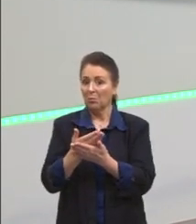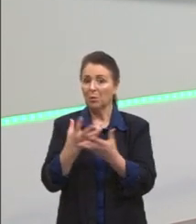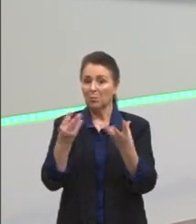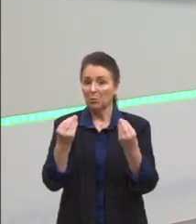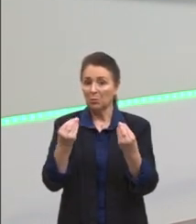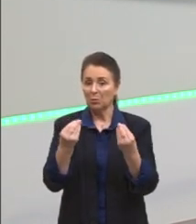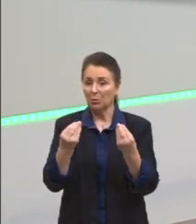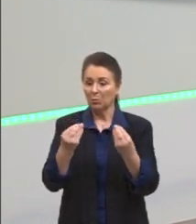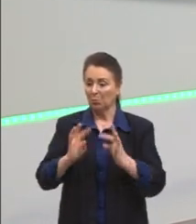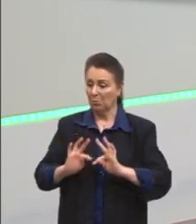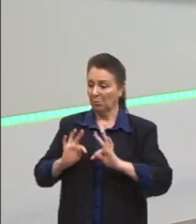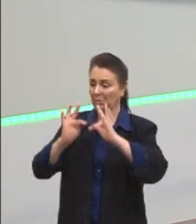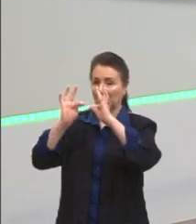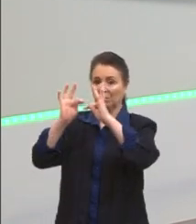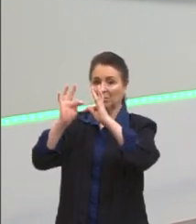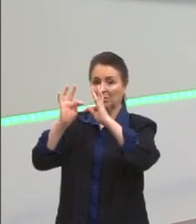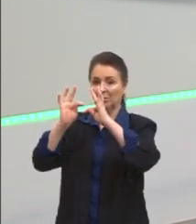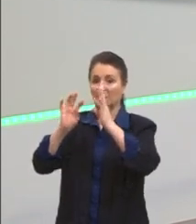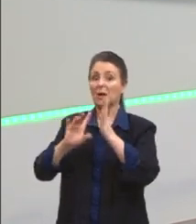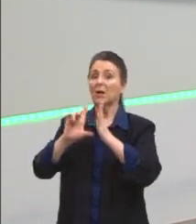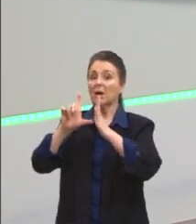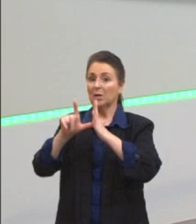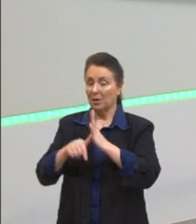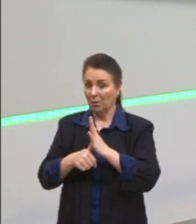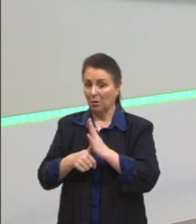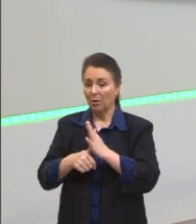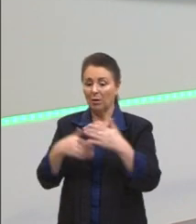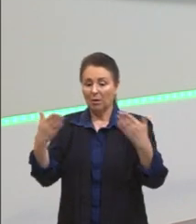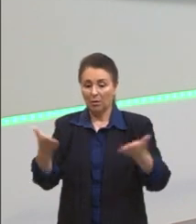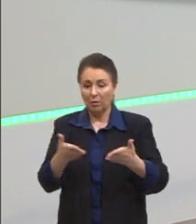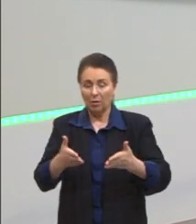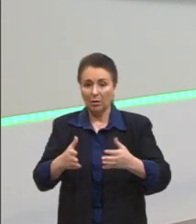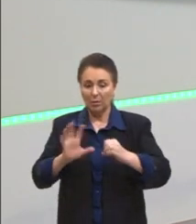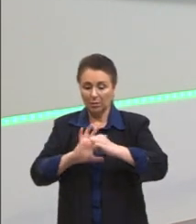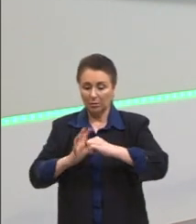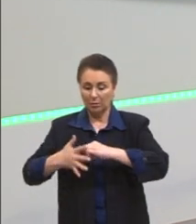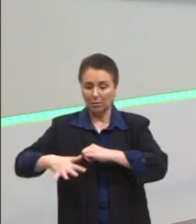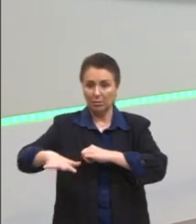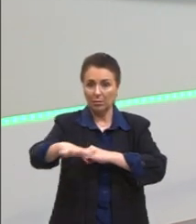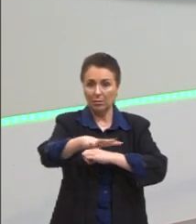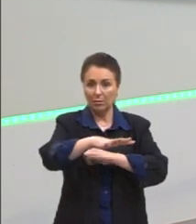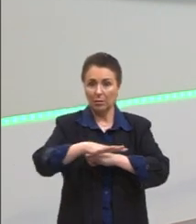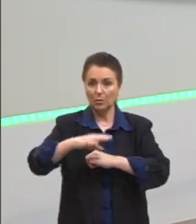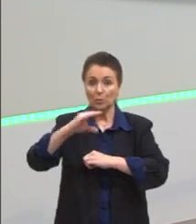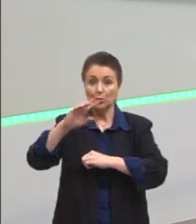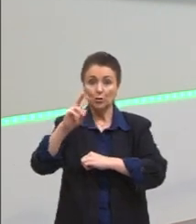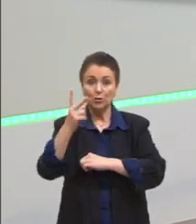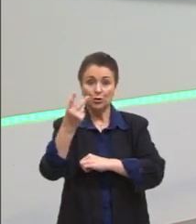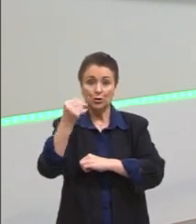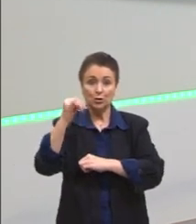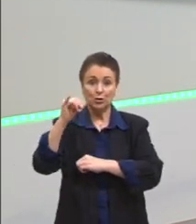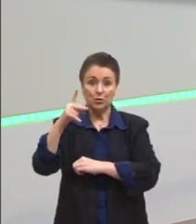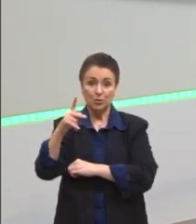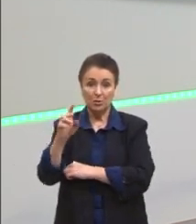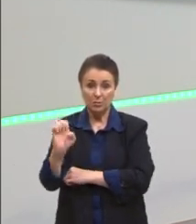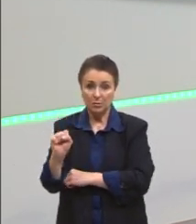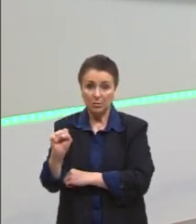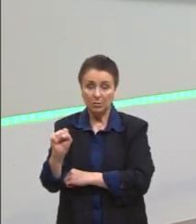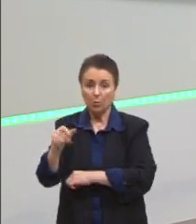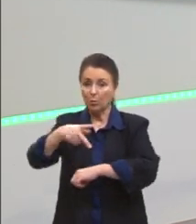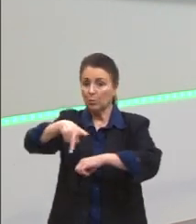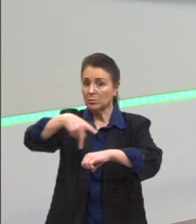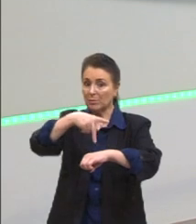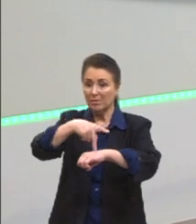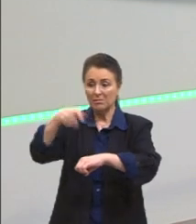pós pandemia que ainda estamos né A questão problema dos chips que os países asiáticos dominam as